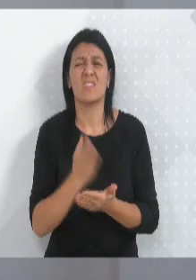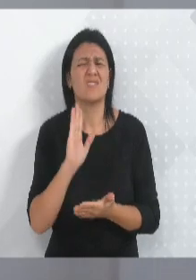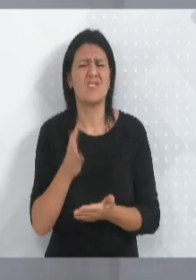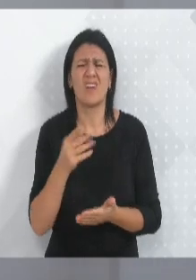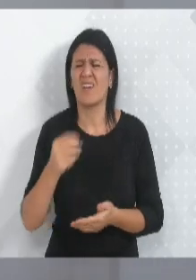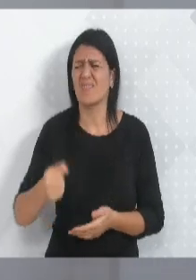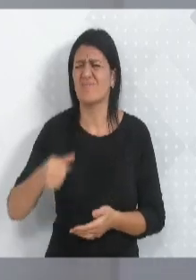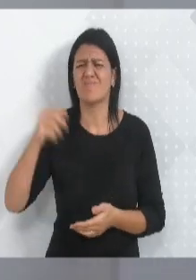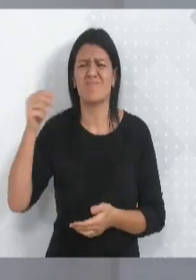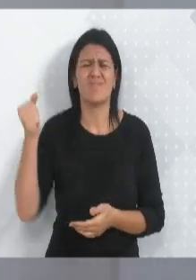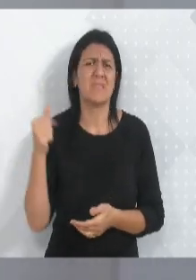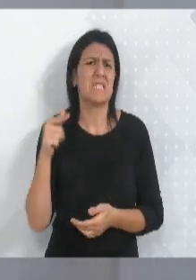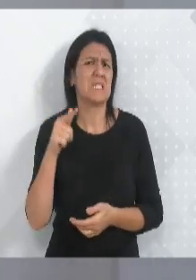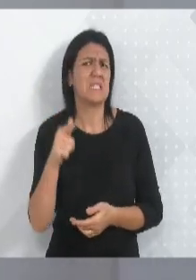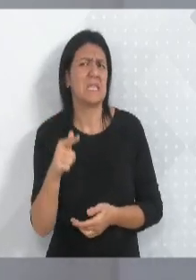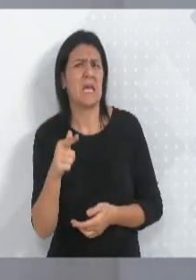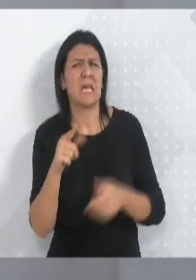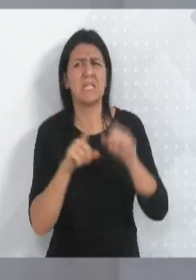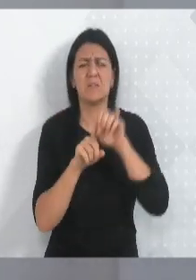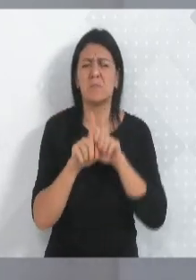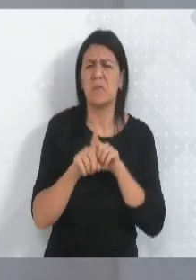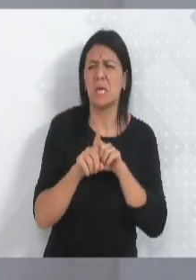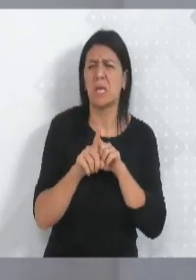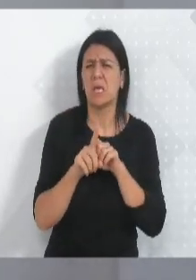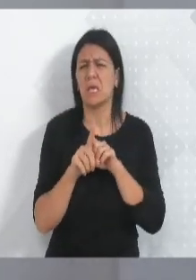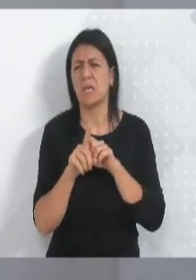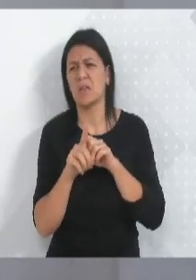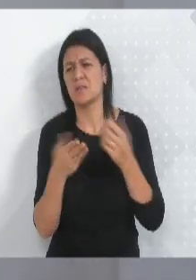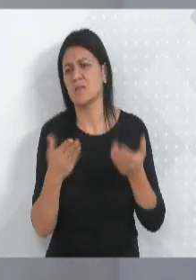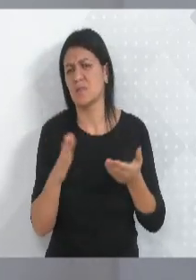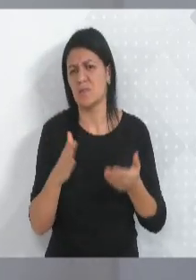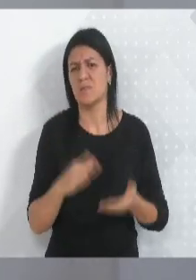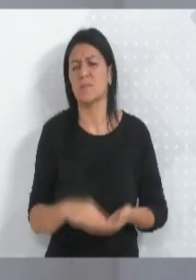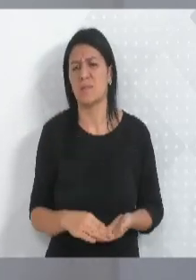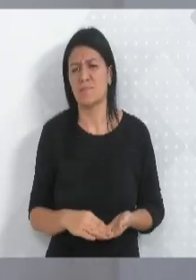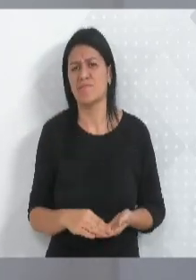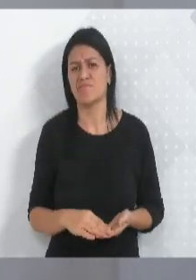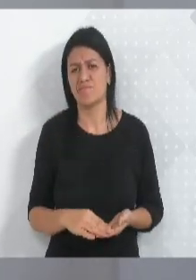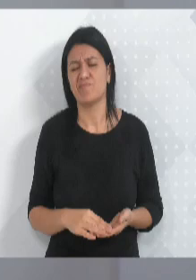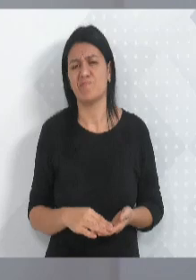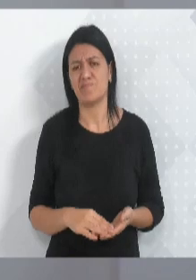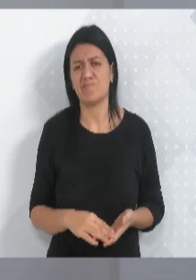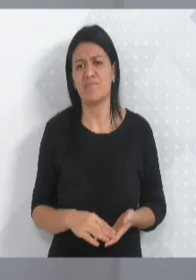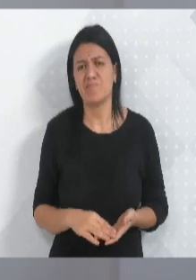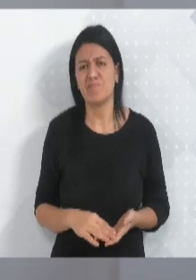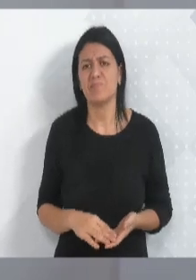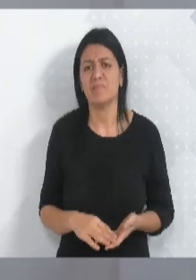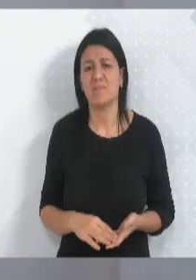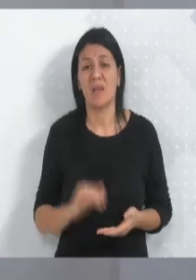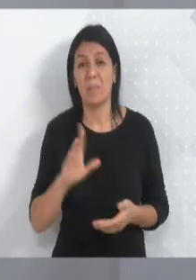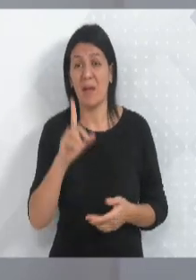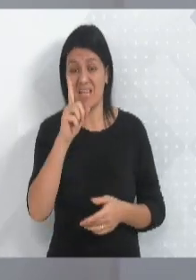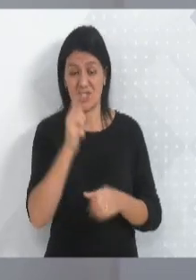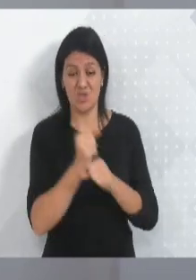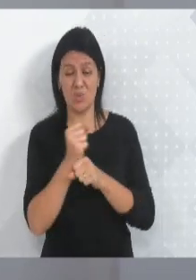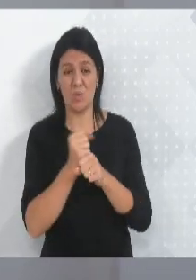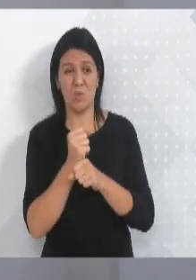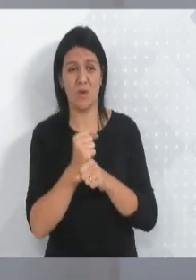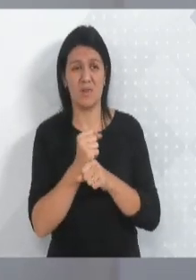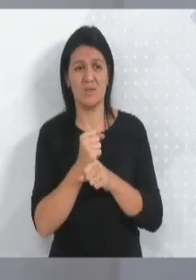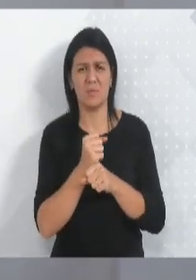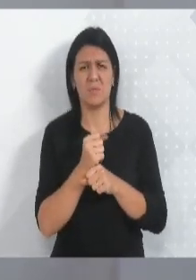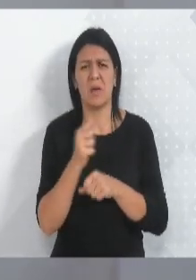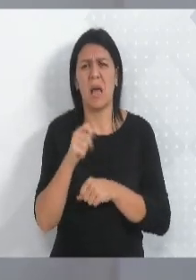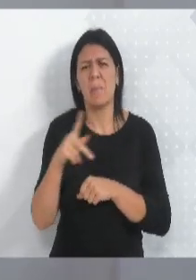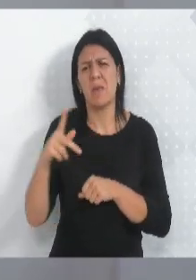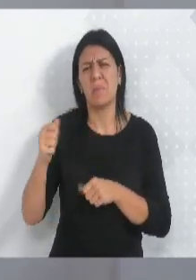tempo, 6, 7 meses, com relação, como estava aqui o CI Frei Odorico, mais de um ano, PP brigando,